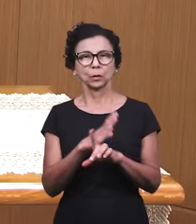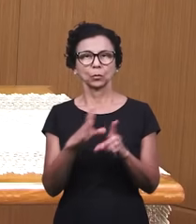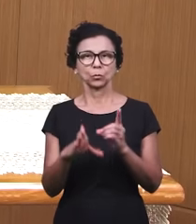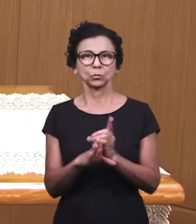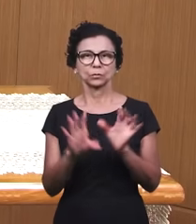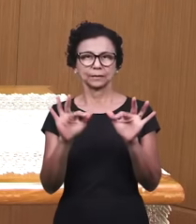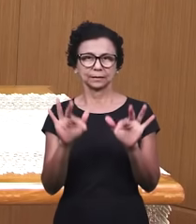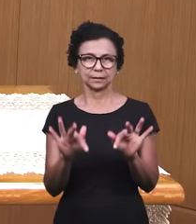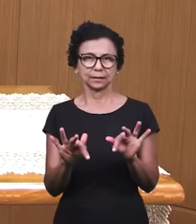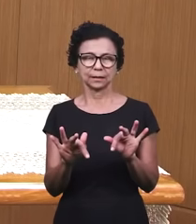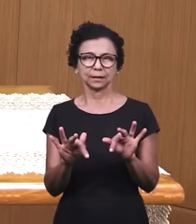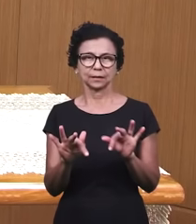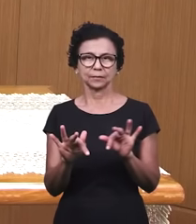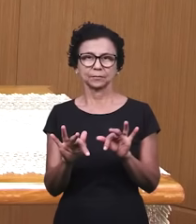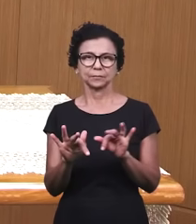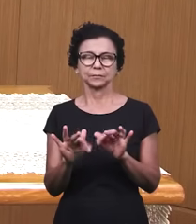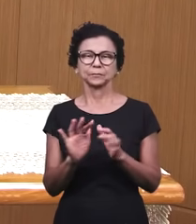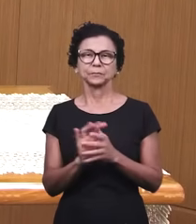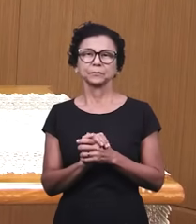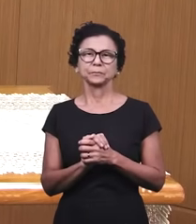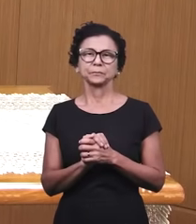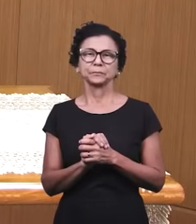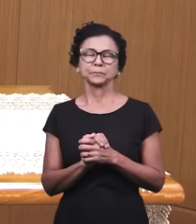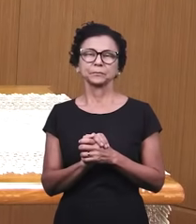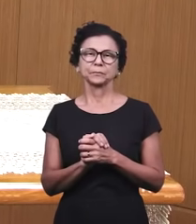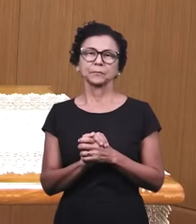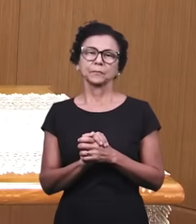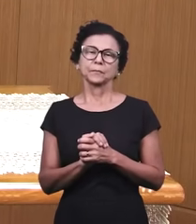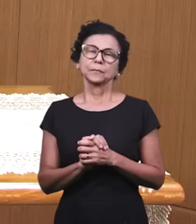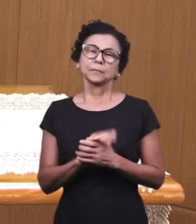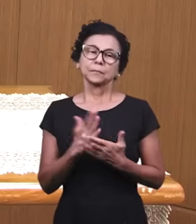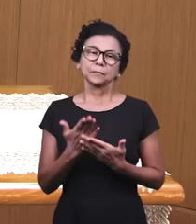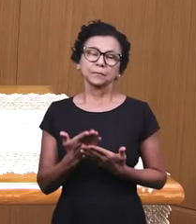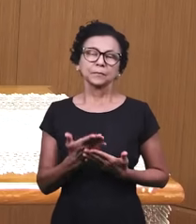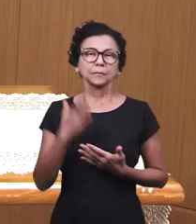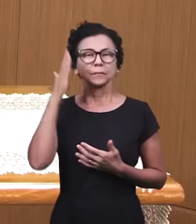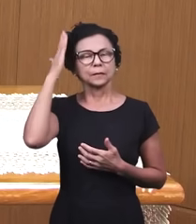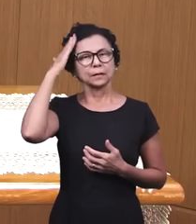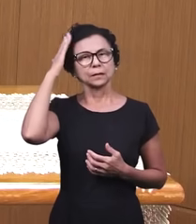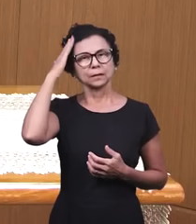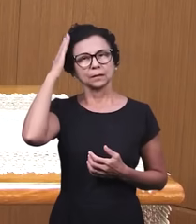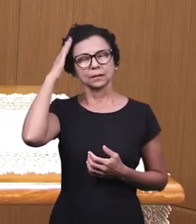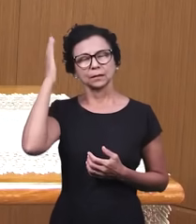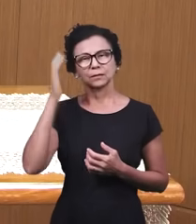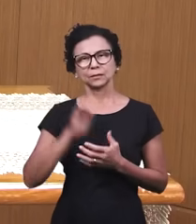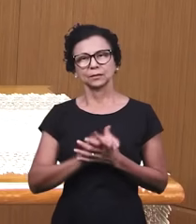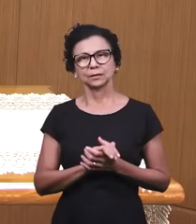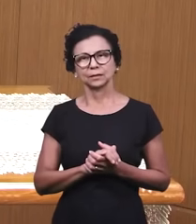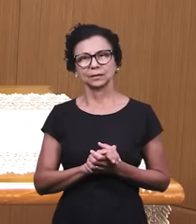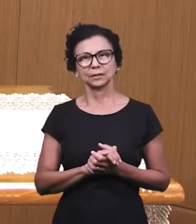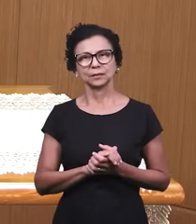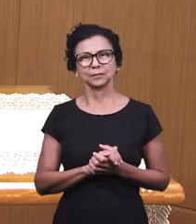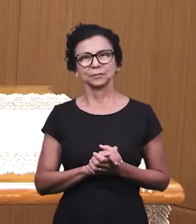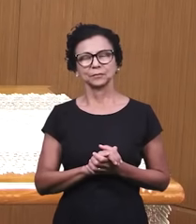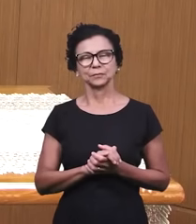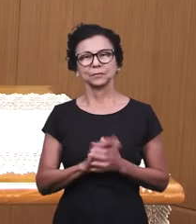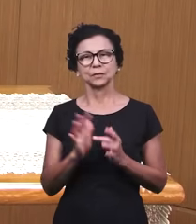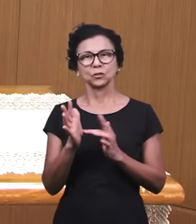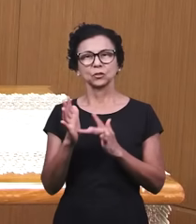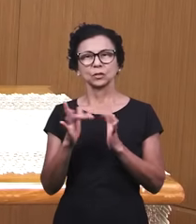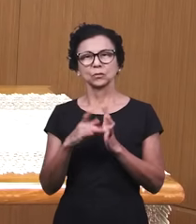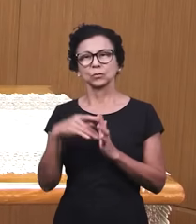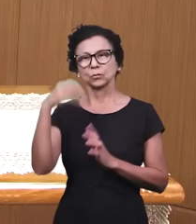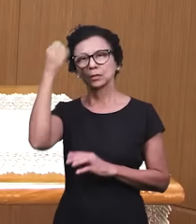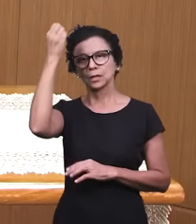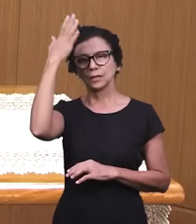de glorificação ao Senhor, sabendo que este mistério, esta revelação, ela está